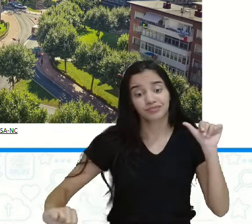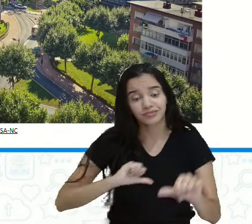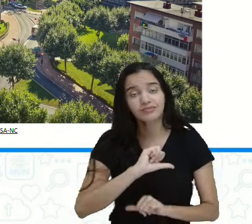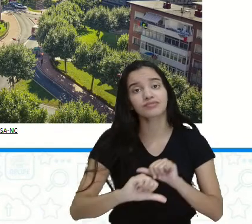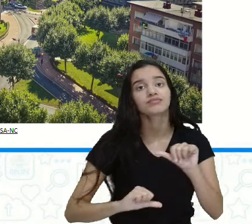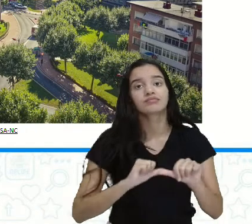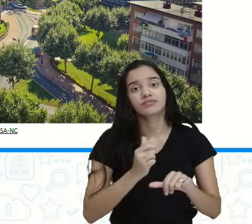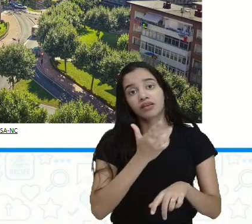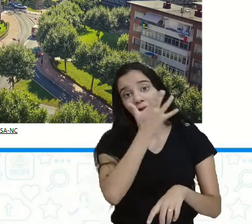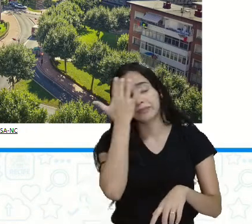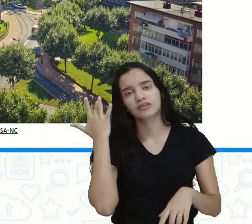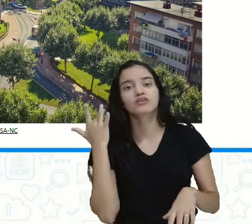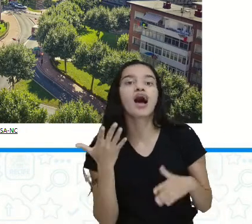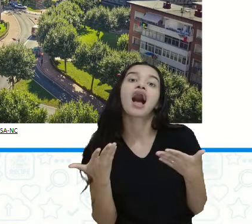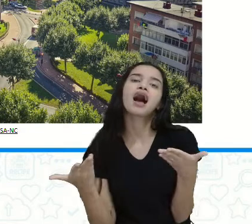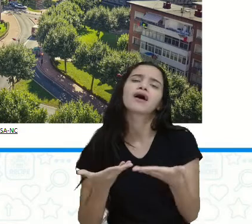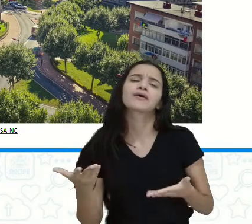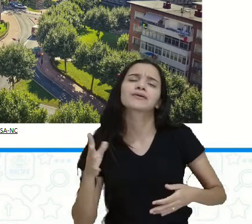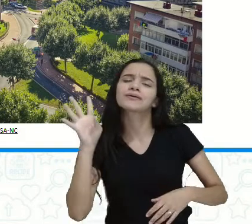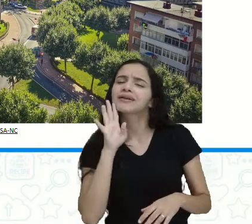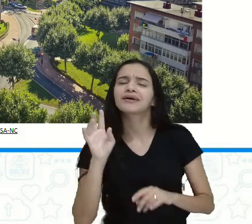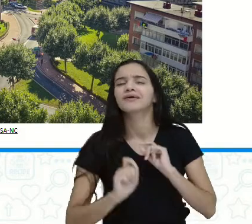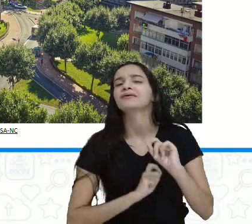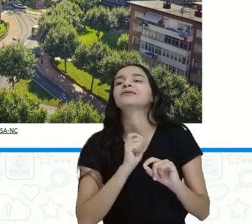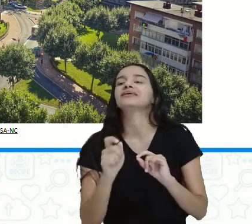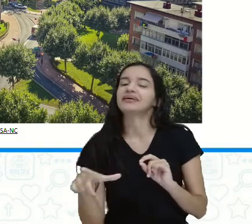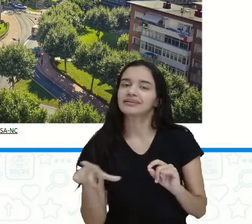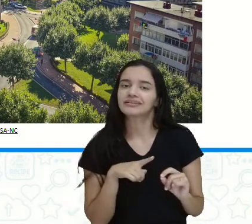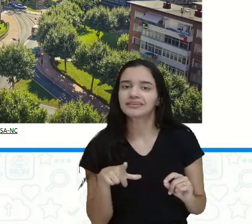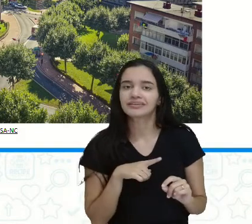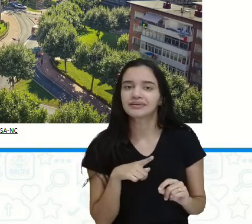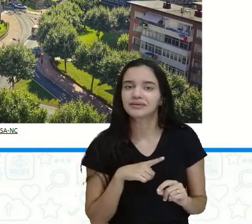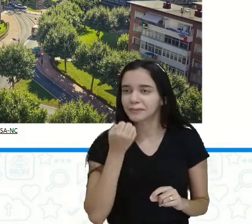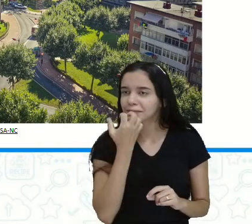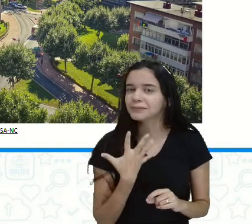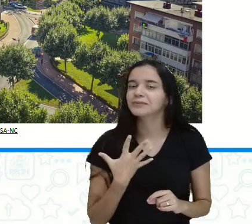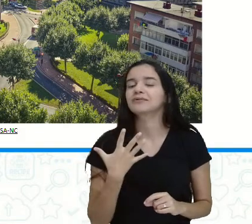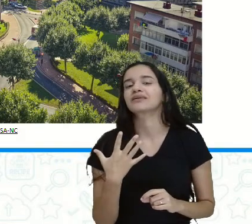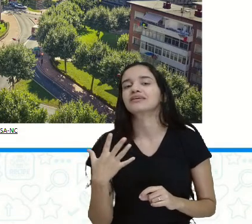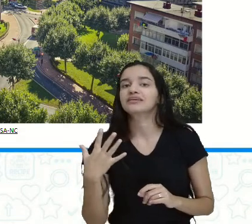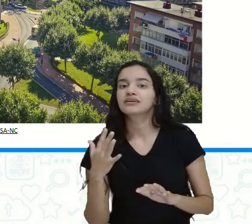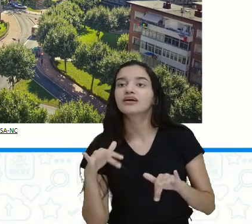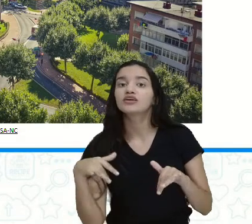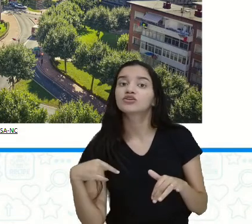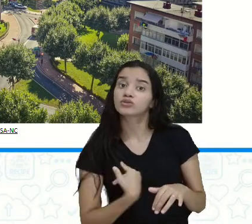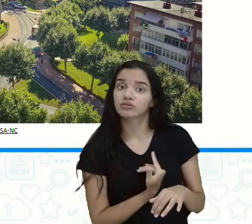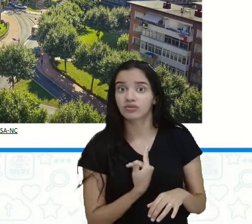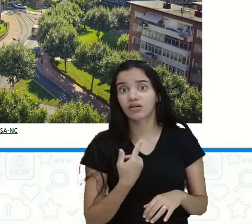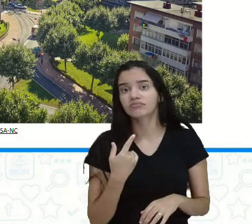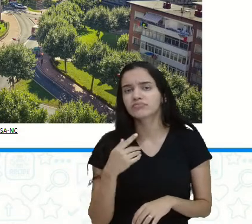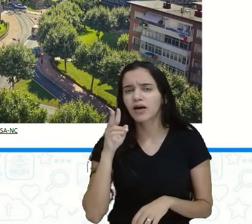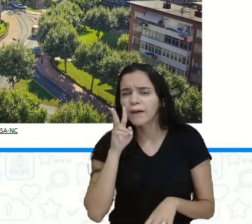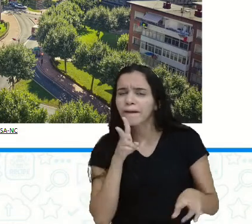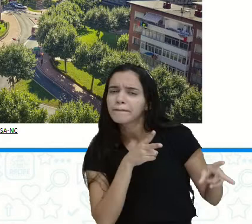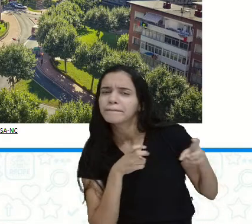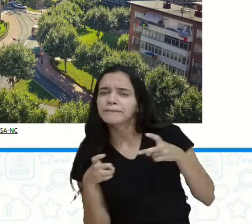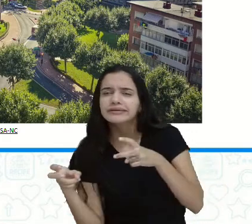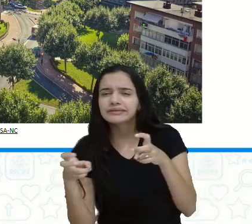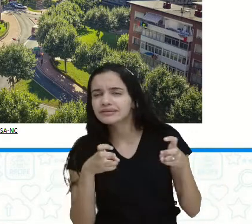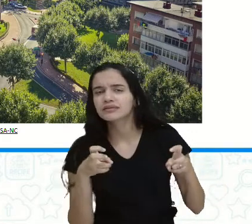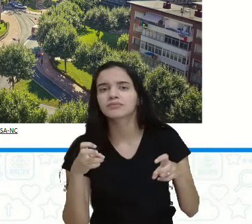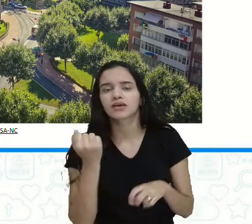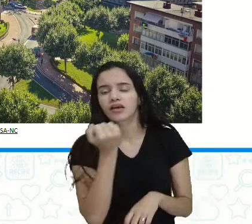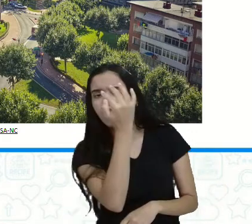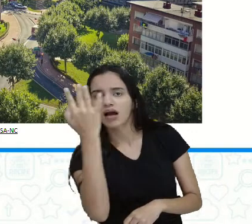modificada pelos seres humanos. Agora, o legal aí é que há uma certa harmonia, né, nessa imagem. Porque você vê as árvores, bastante